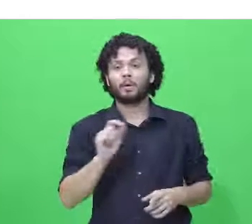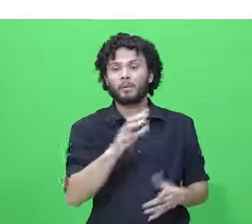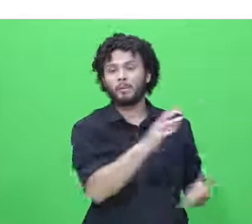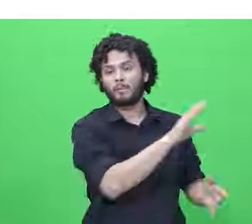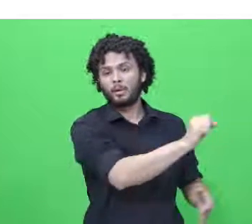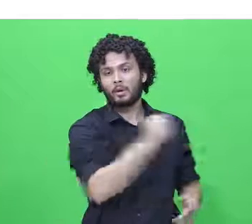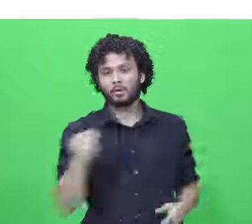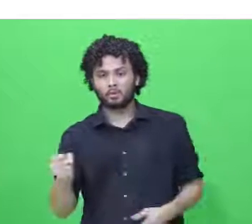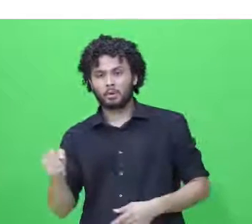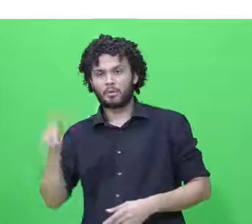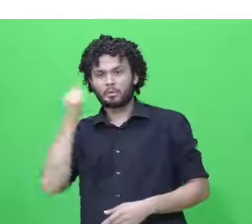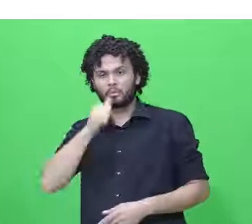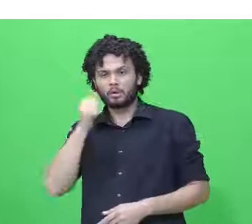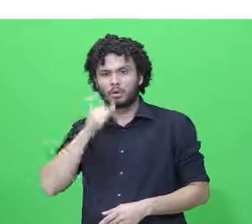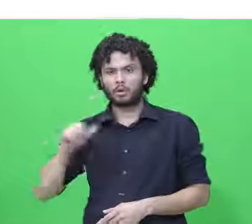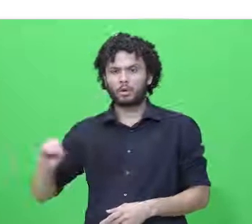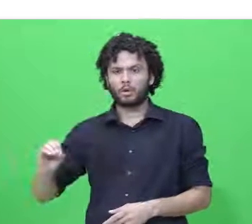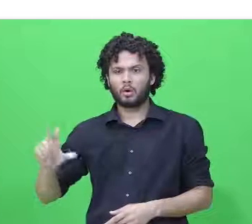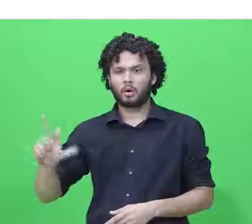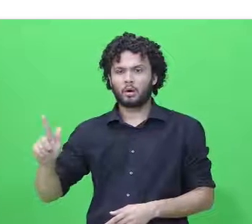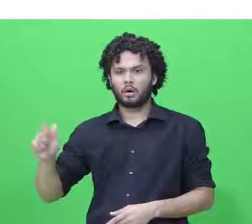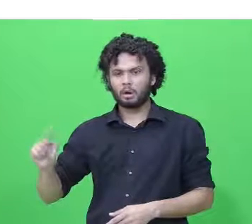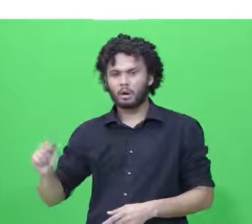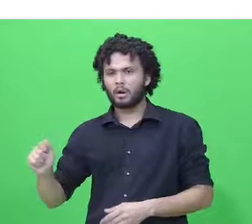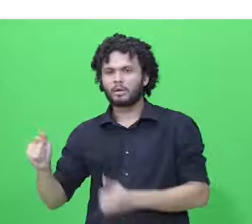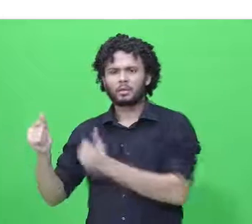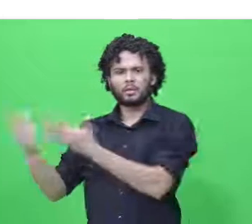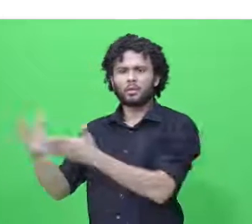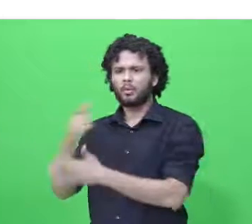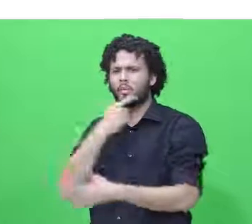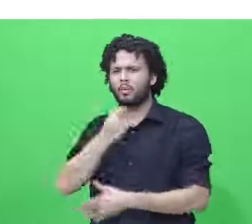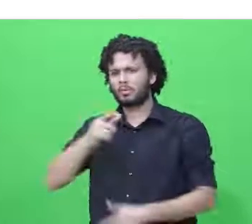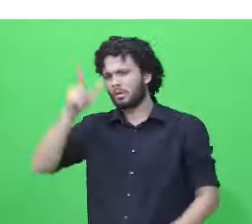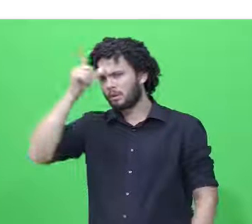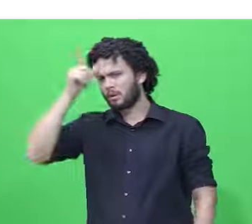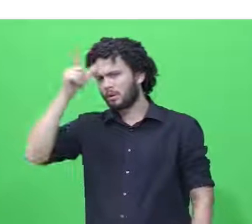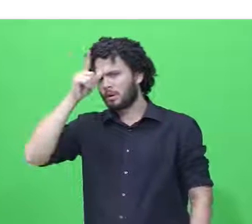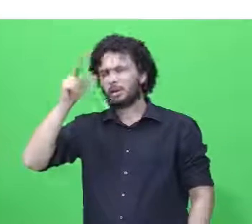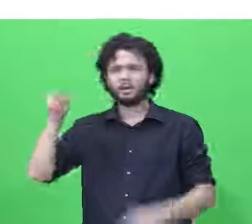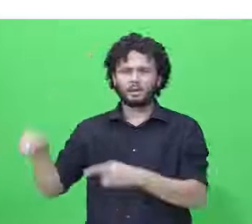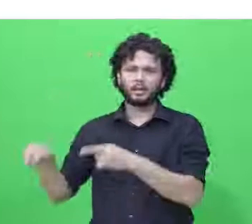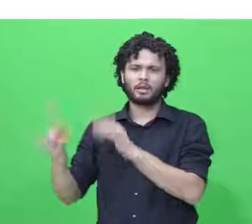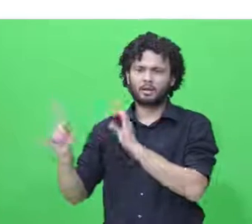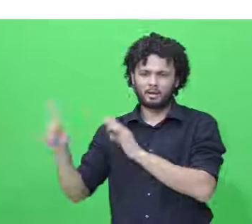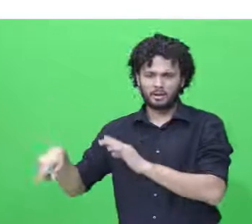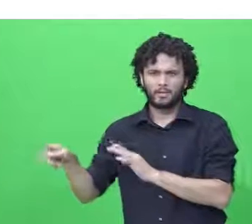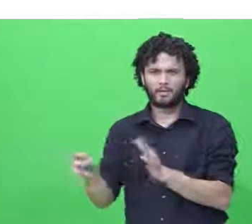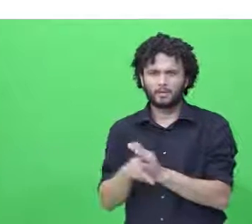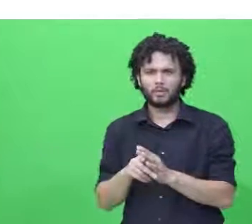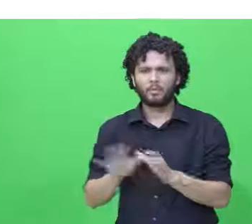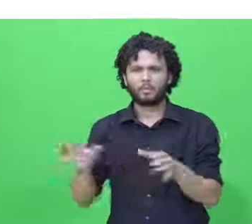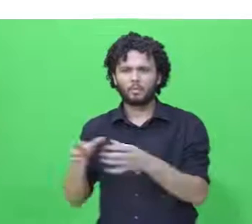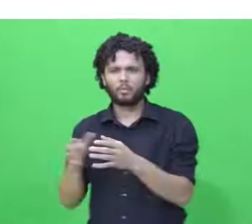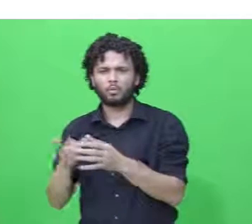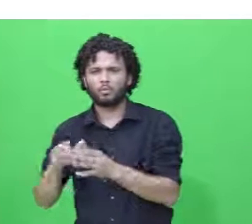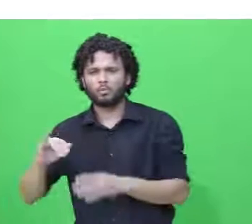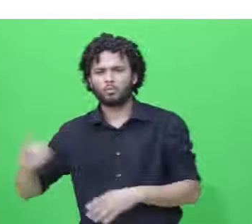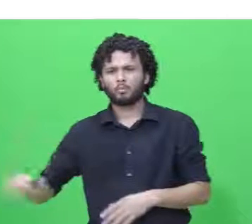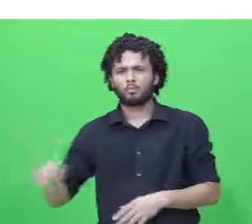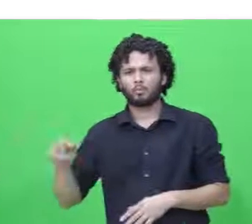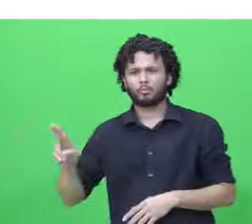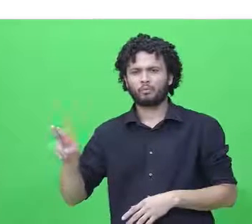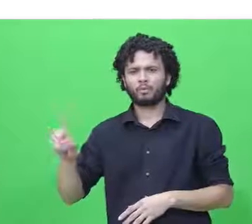Prestes, e entregando então aí, né, para os nazistas, já que ela era judia. O governo reagiu ao manifesto do líder